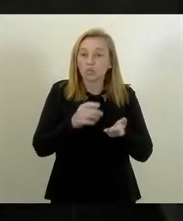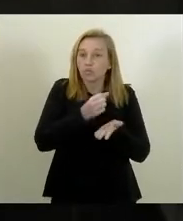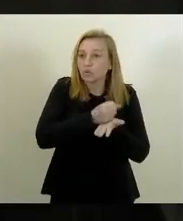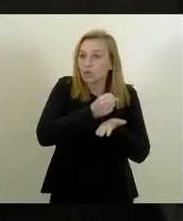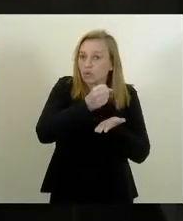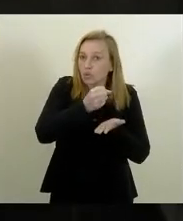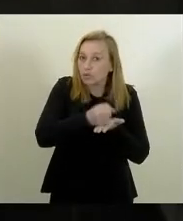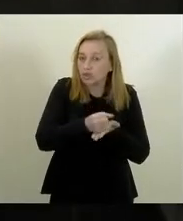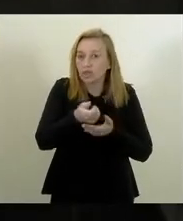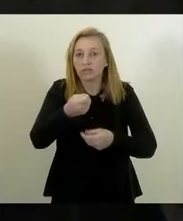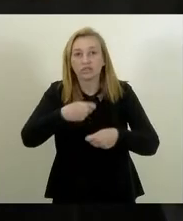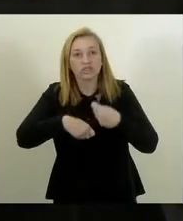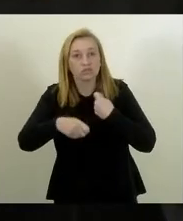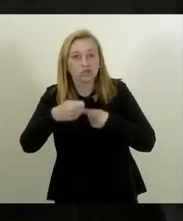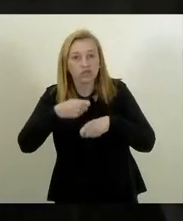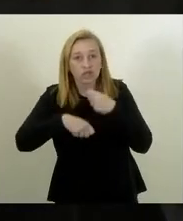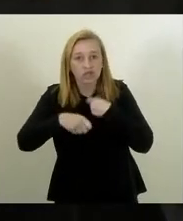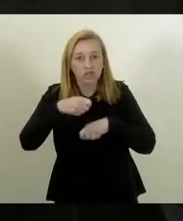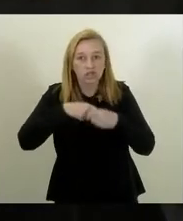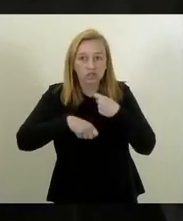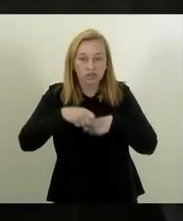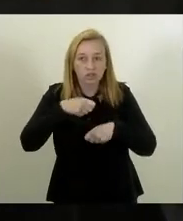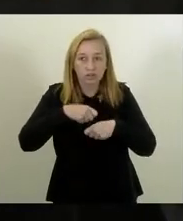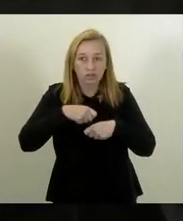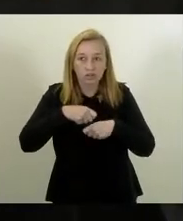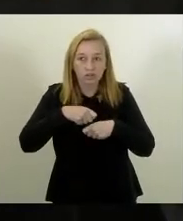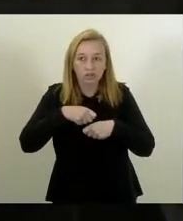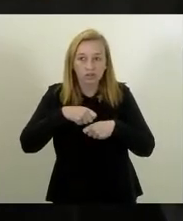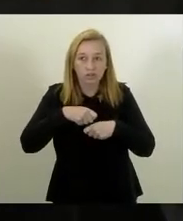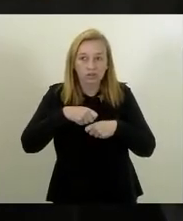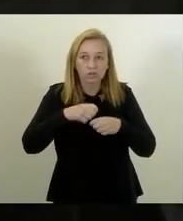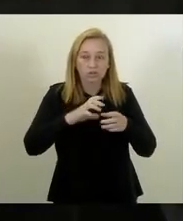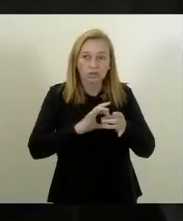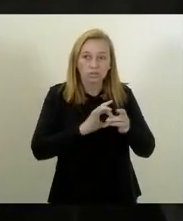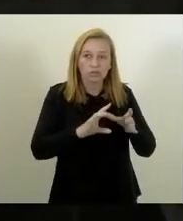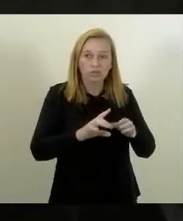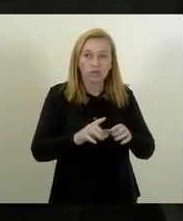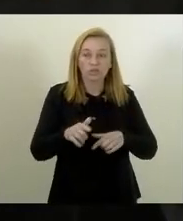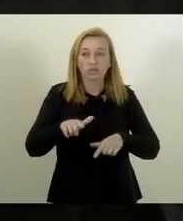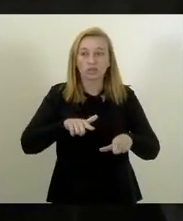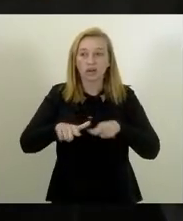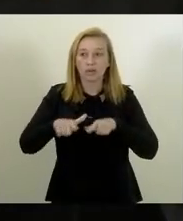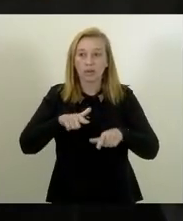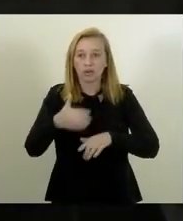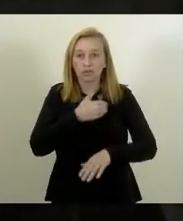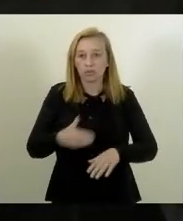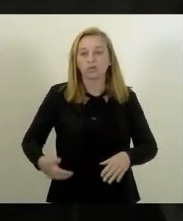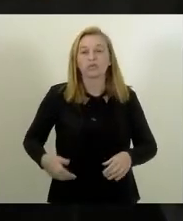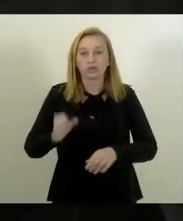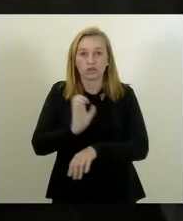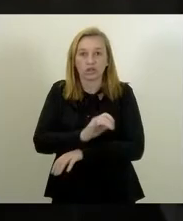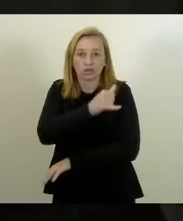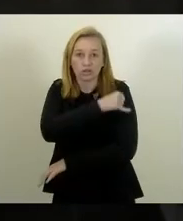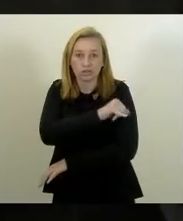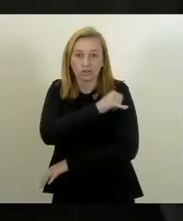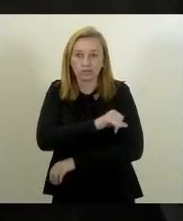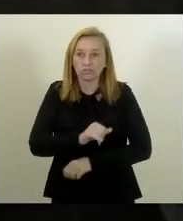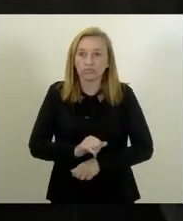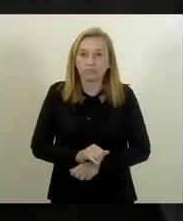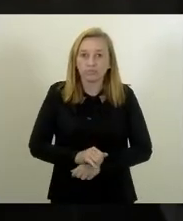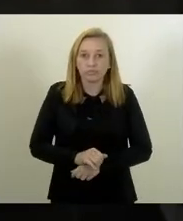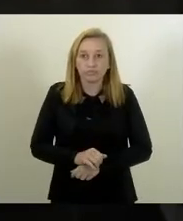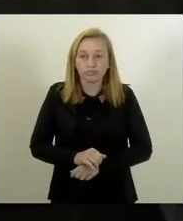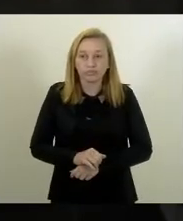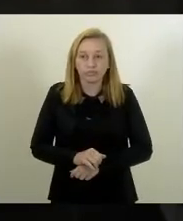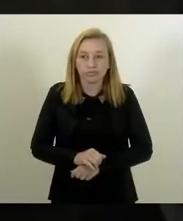contratos administrativos de concessão e permissão de serviços públicos do Estado do Rio de Janeiro.